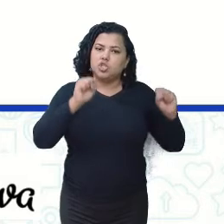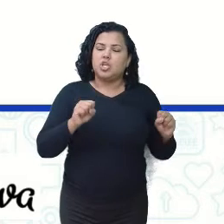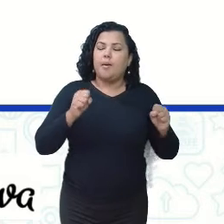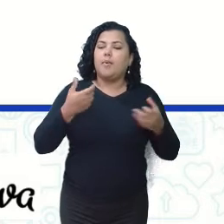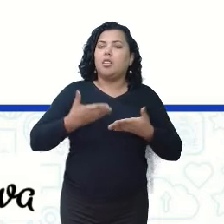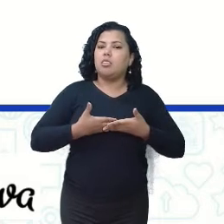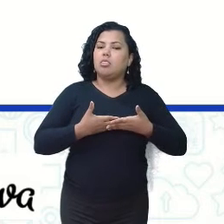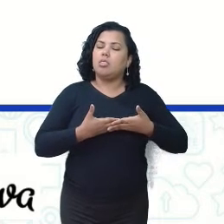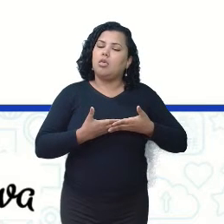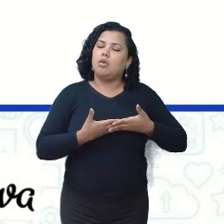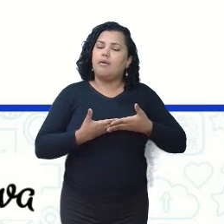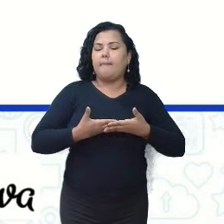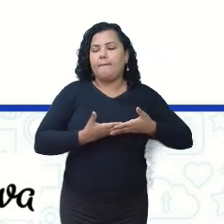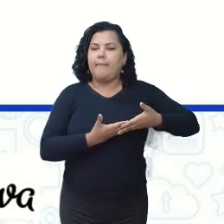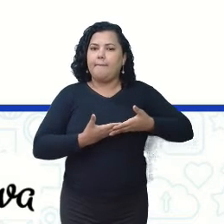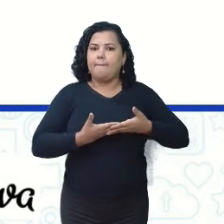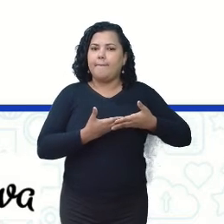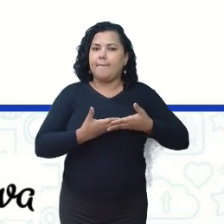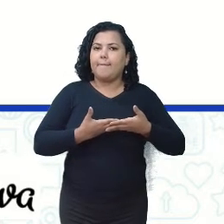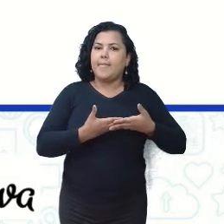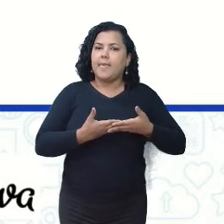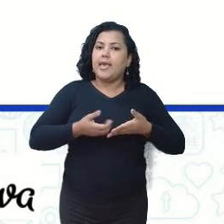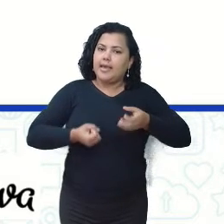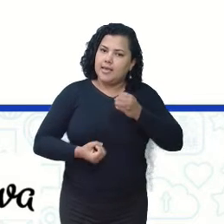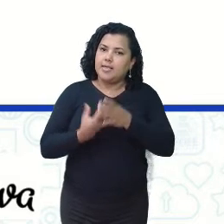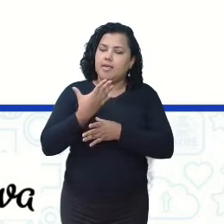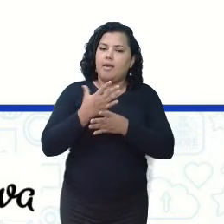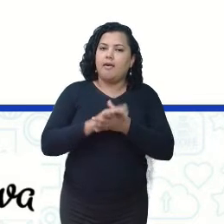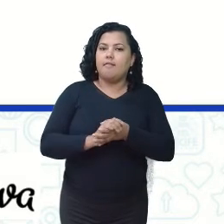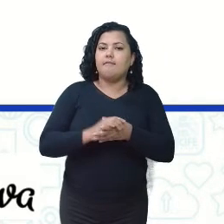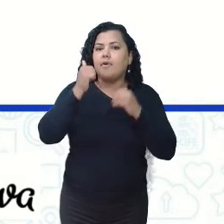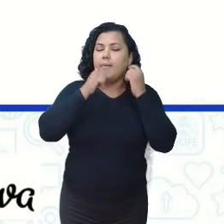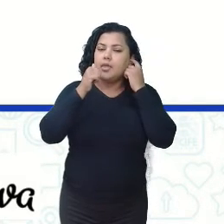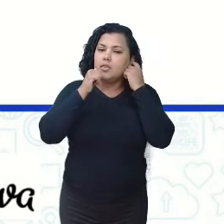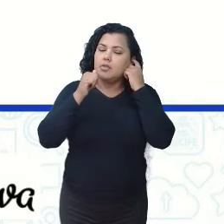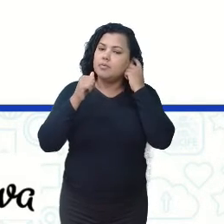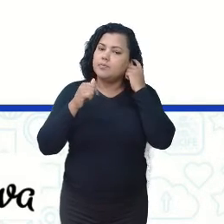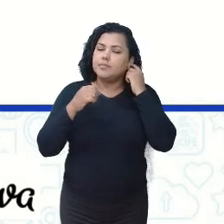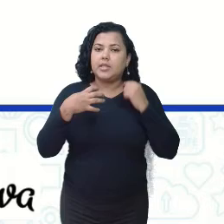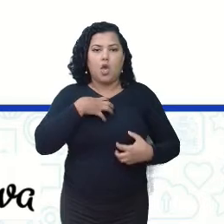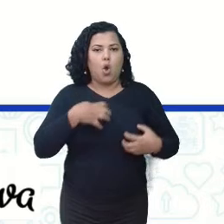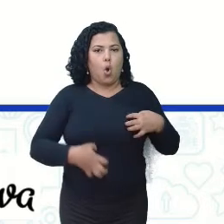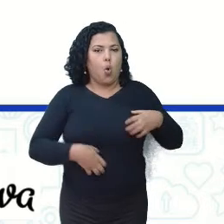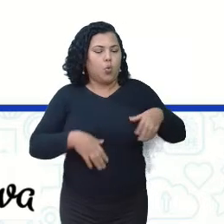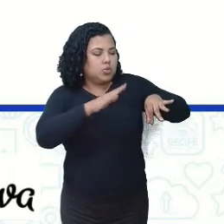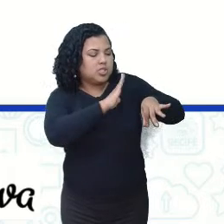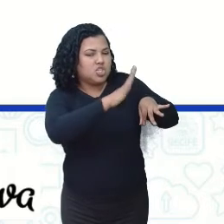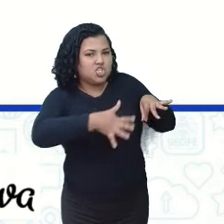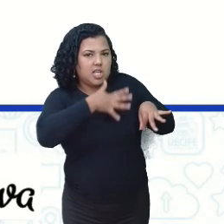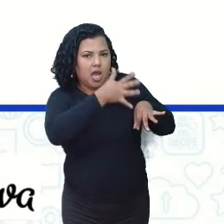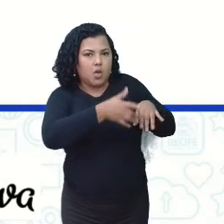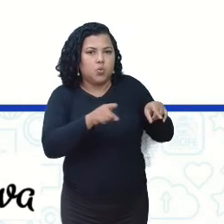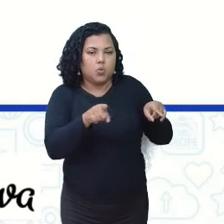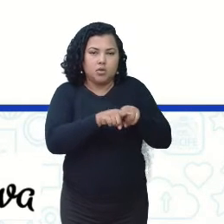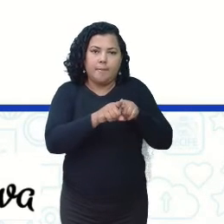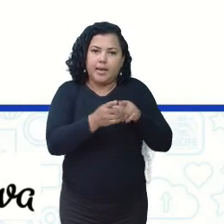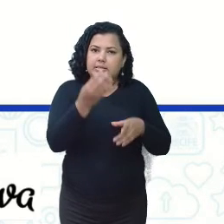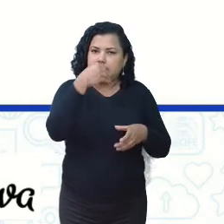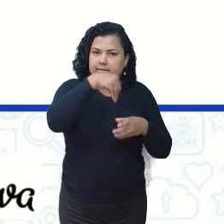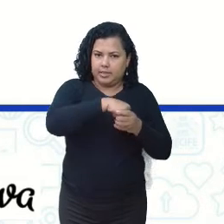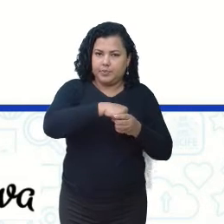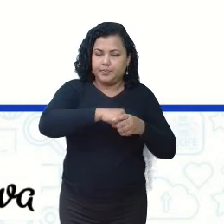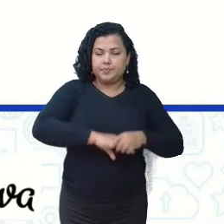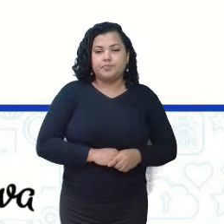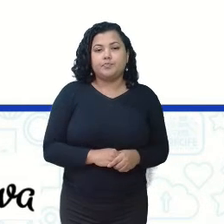Eles, assim como o masculino, eles apresentam órgãos externos e órgãos internos. Os